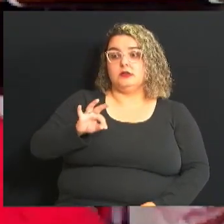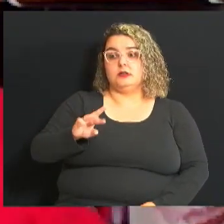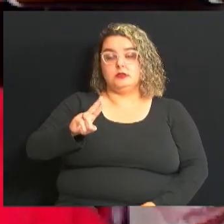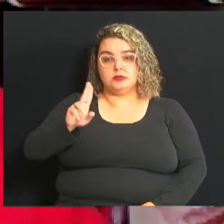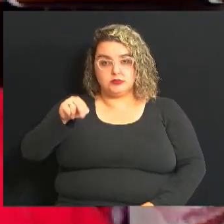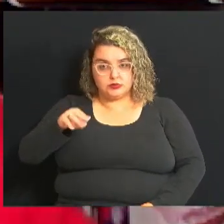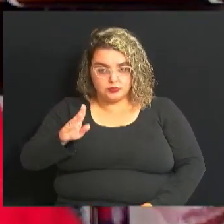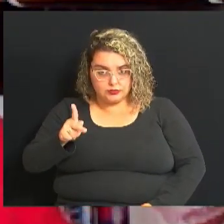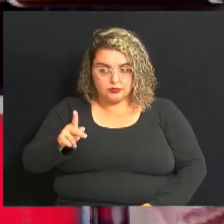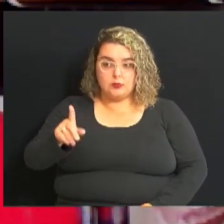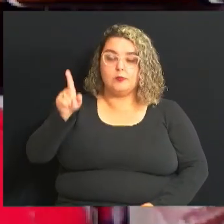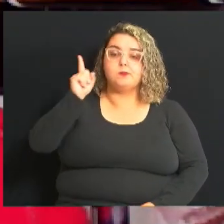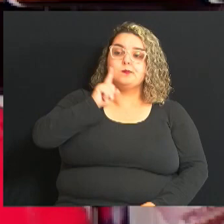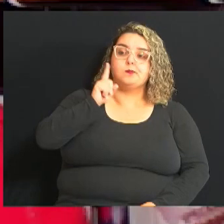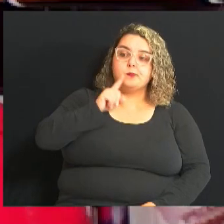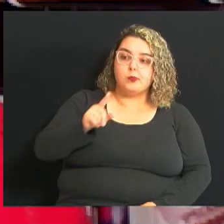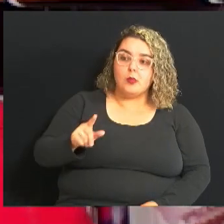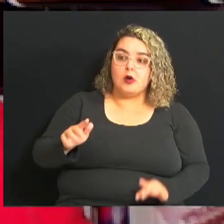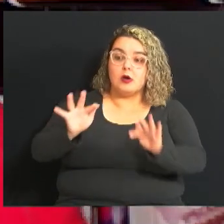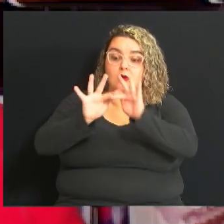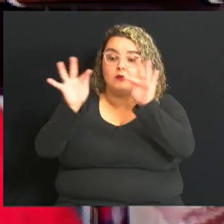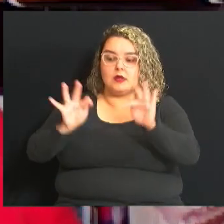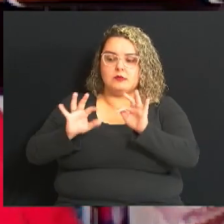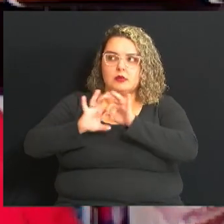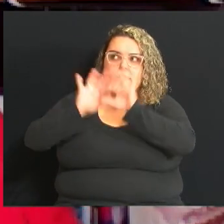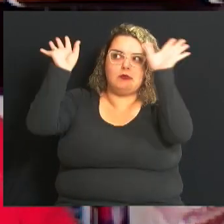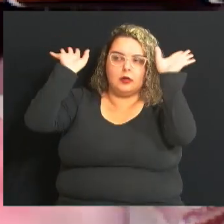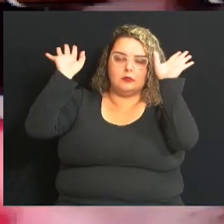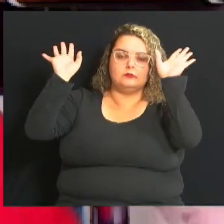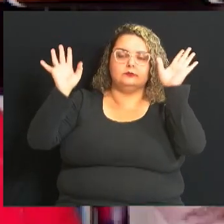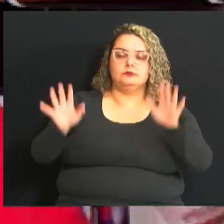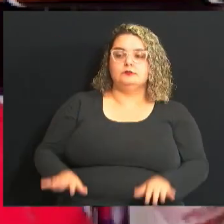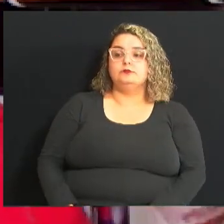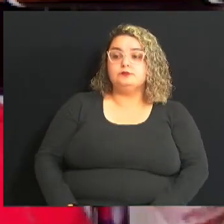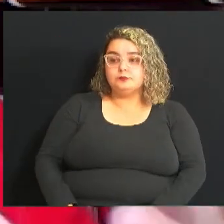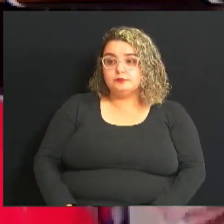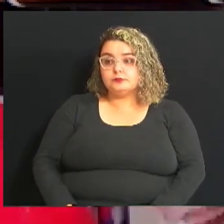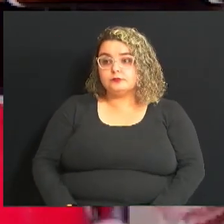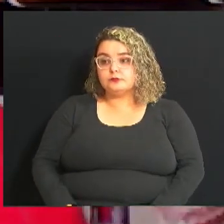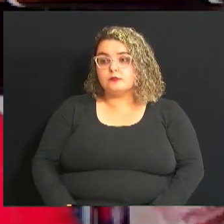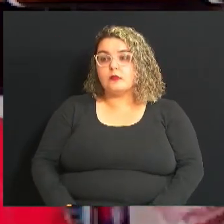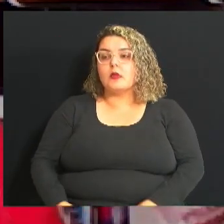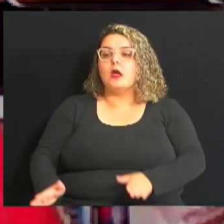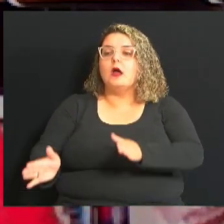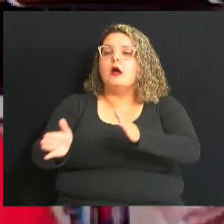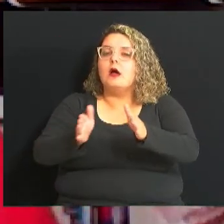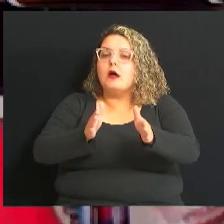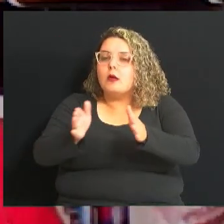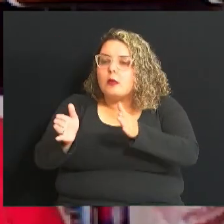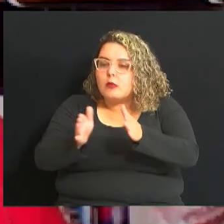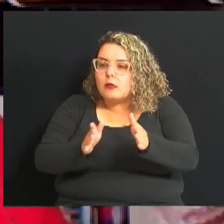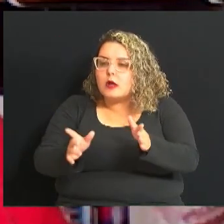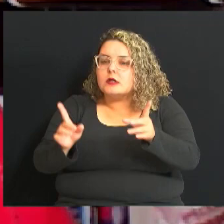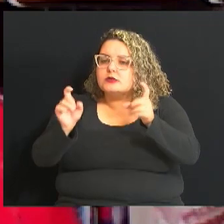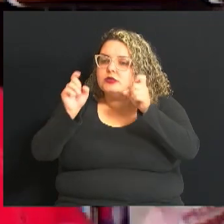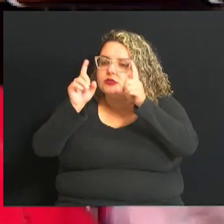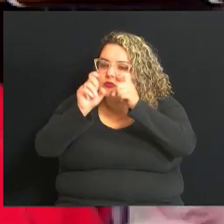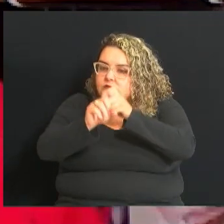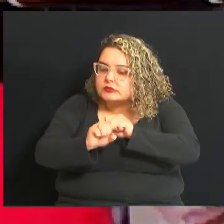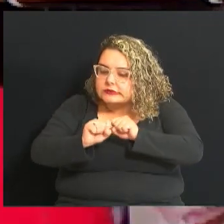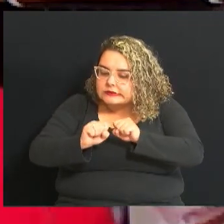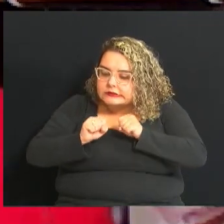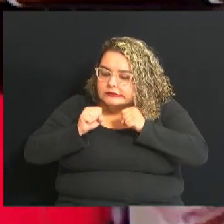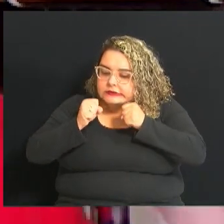Unidos, que felizmente já se livraram dele, mas é nos momentos de crise, de escassez, que